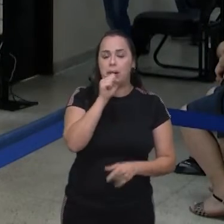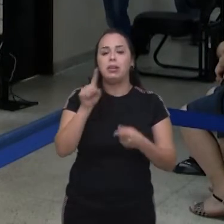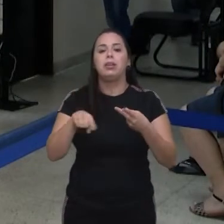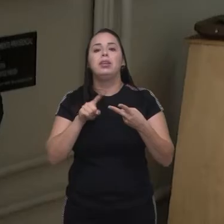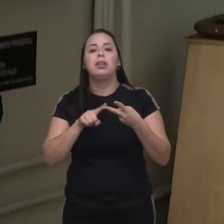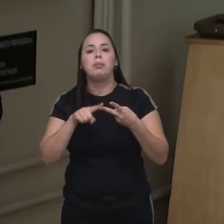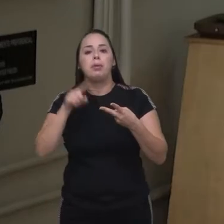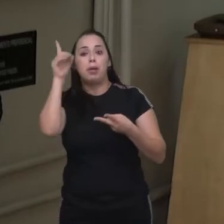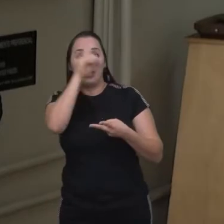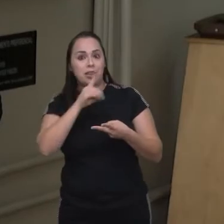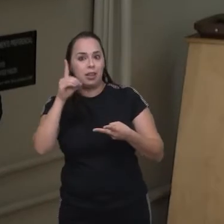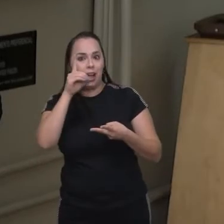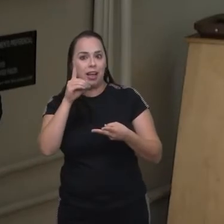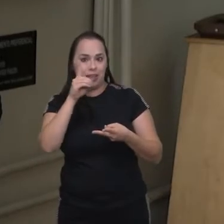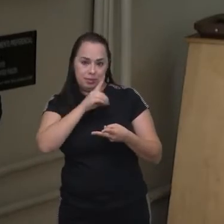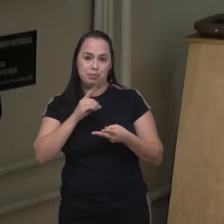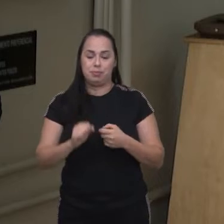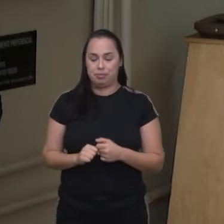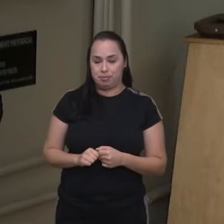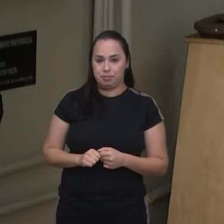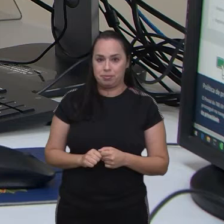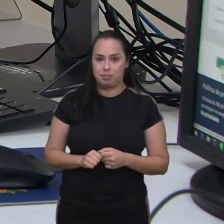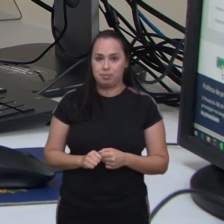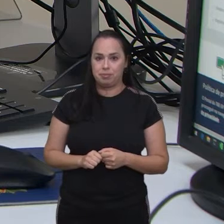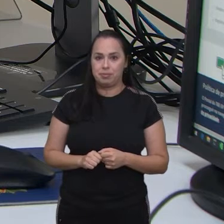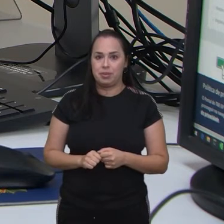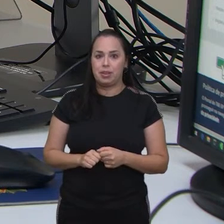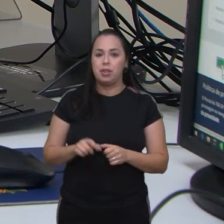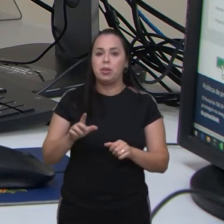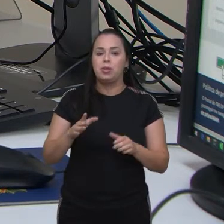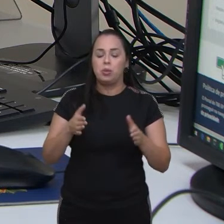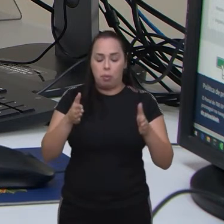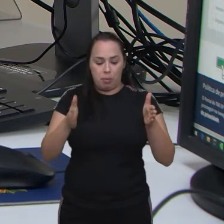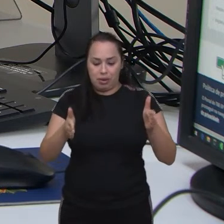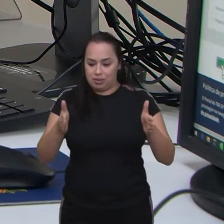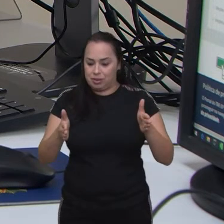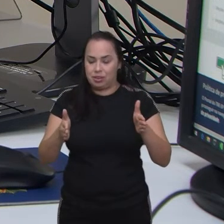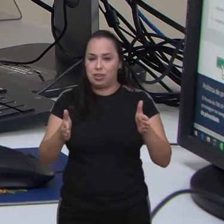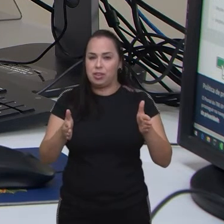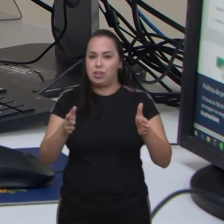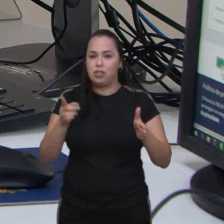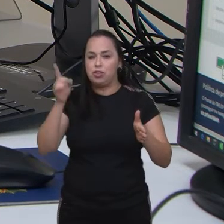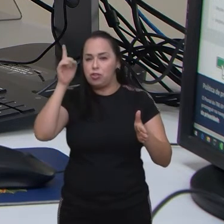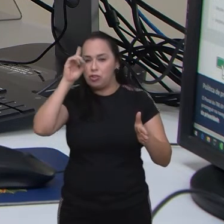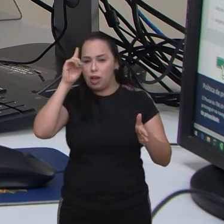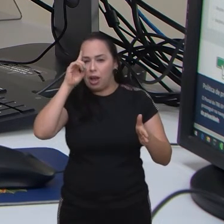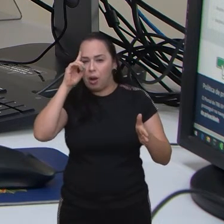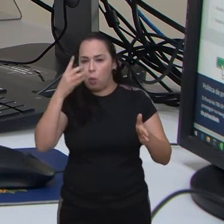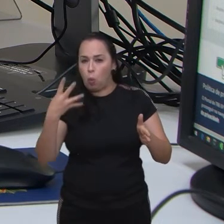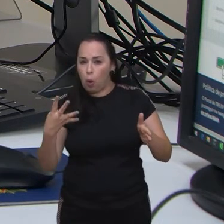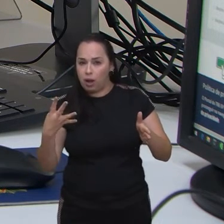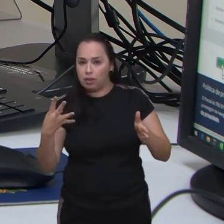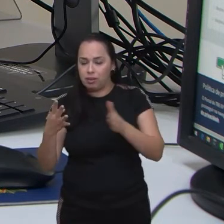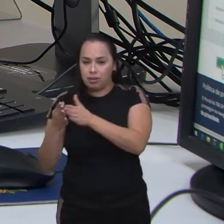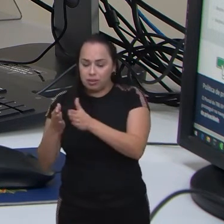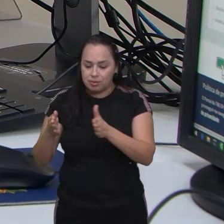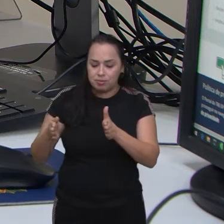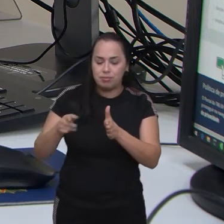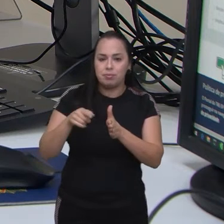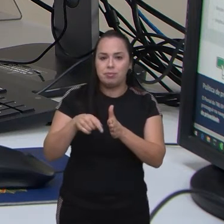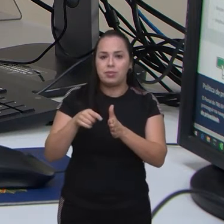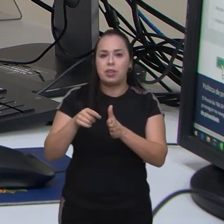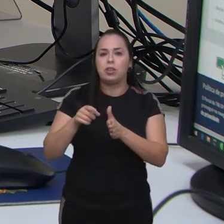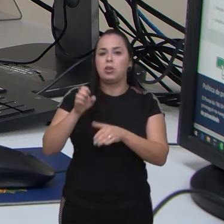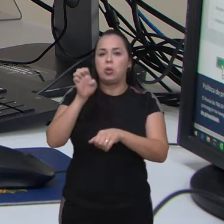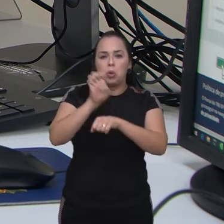30 de abril, e no domingo, dia 1º de maio. O último final de semana antes do prazo final, que é o dia 4 de maio, a Justiça